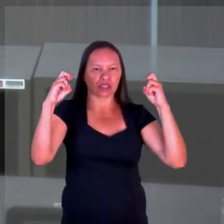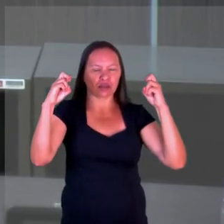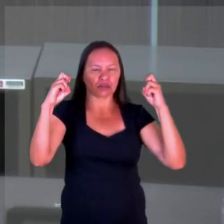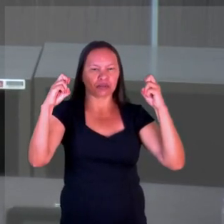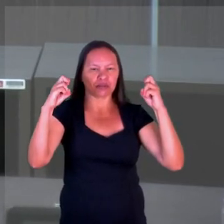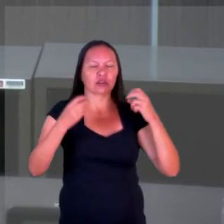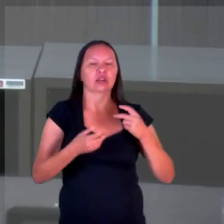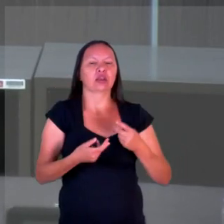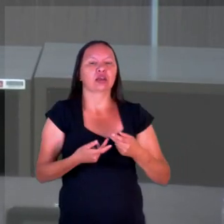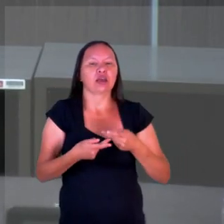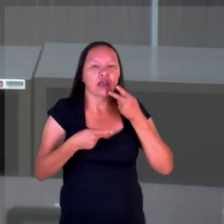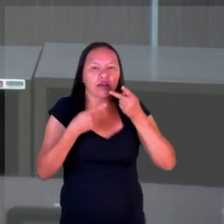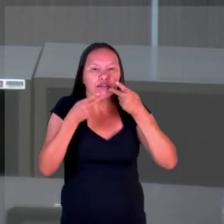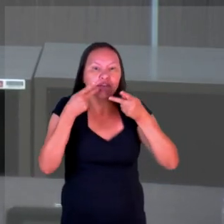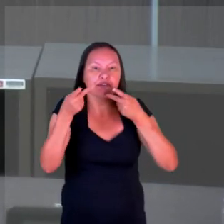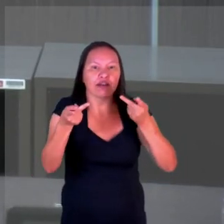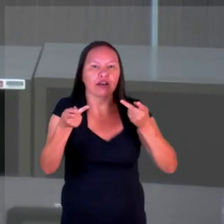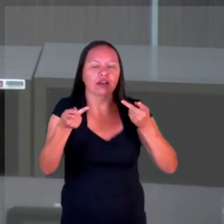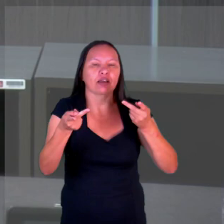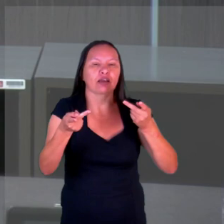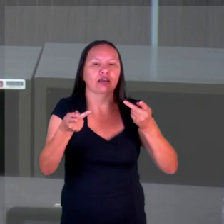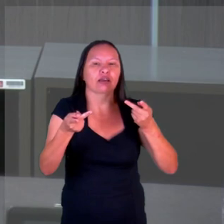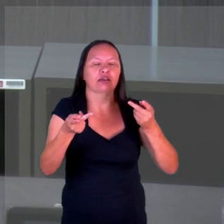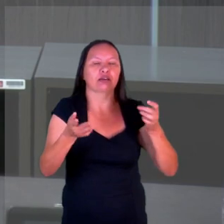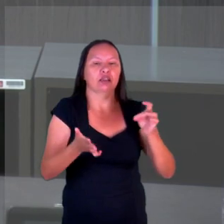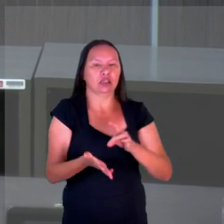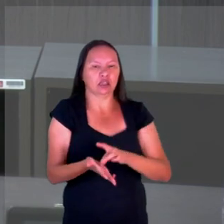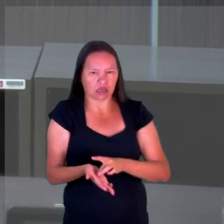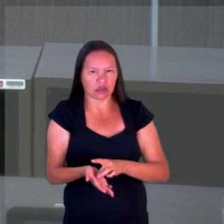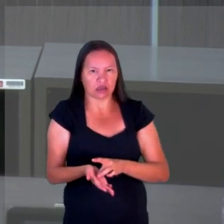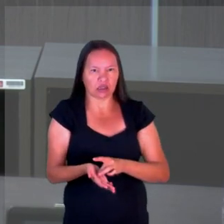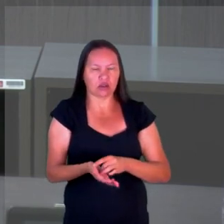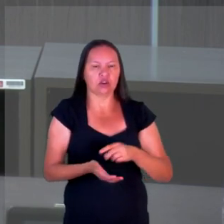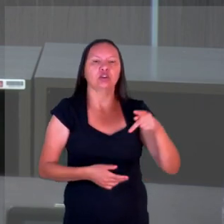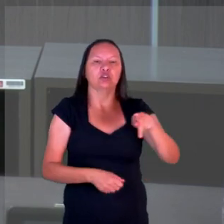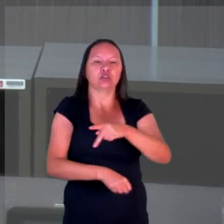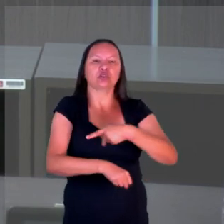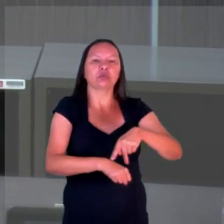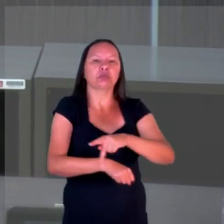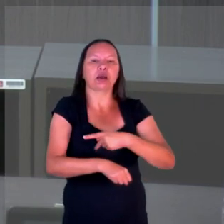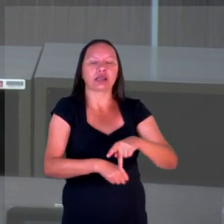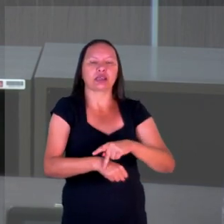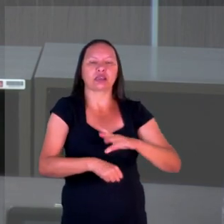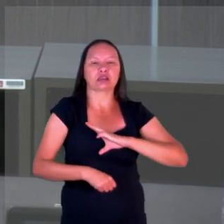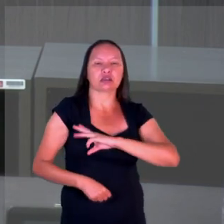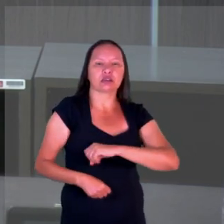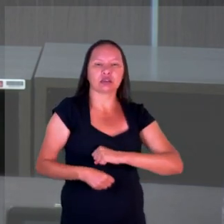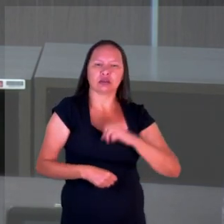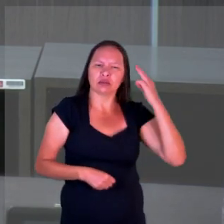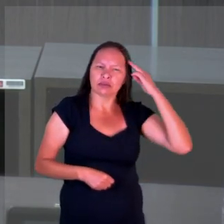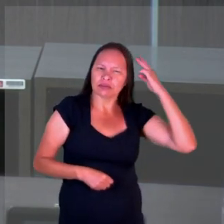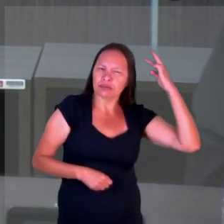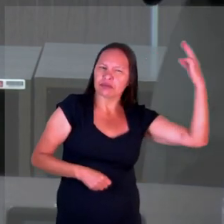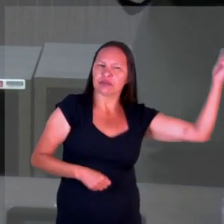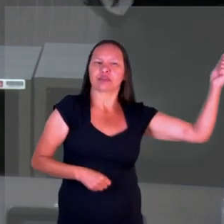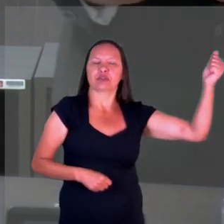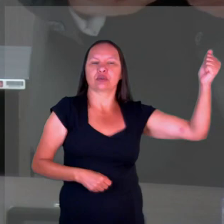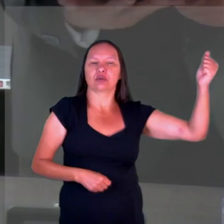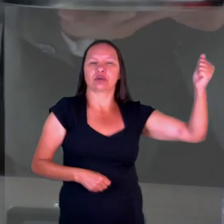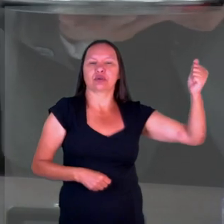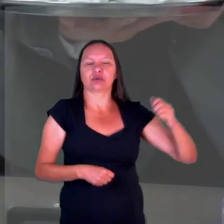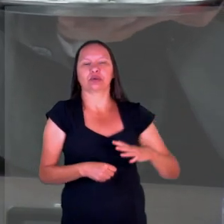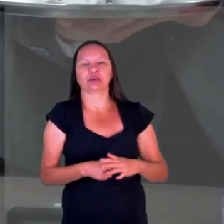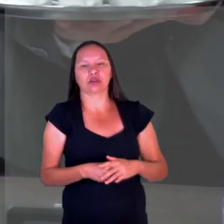a realidade de um país que ansiamos um sonho eh idealizado por muitos um